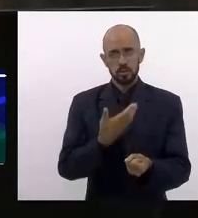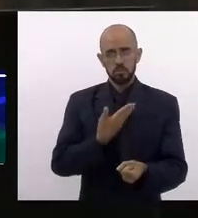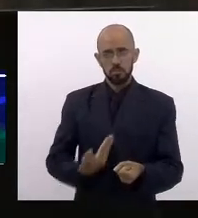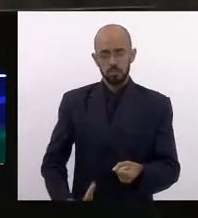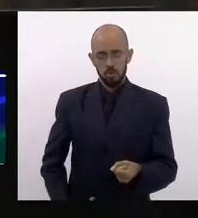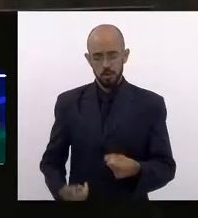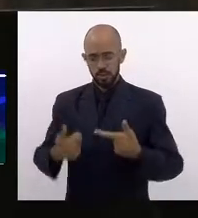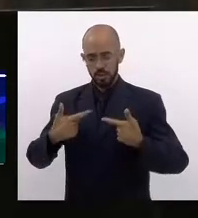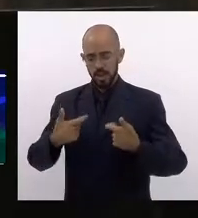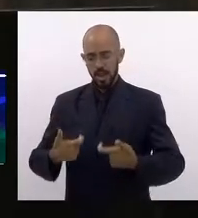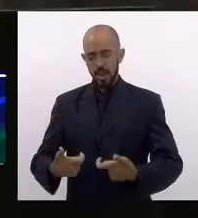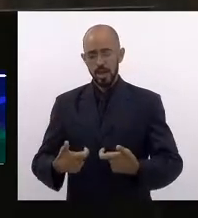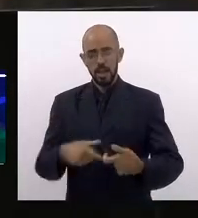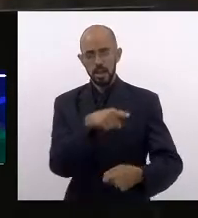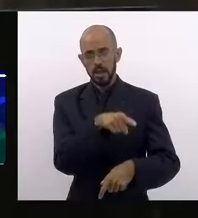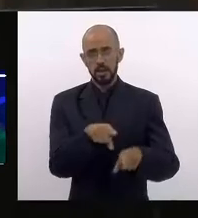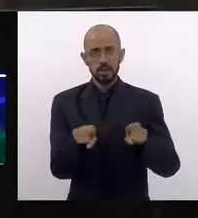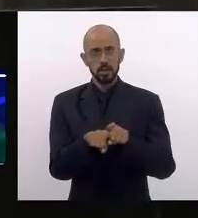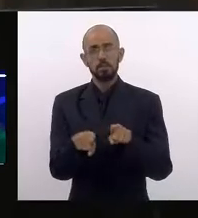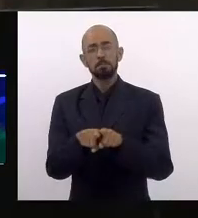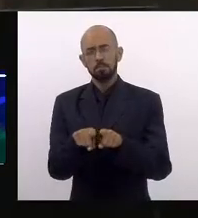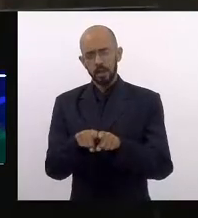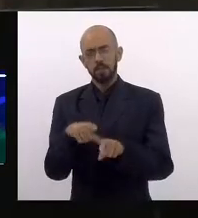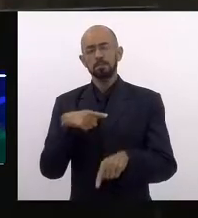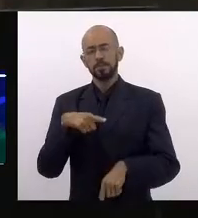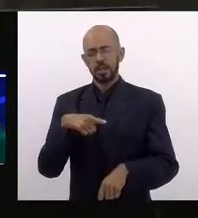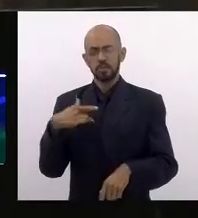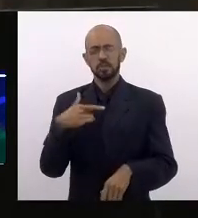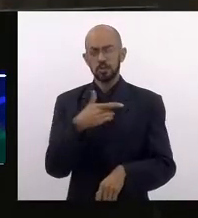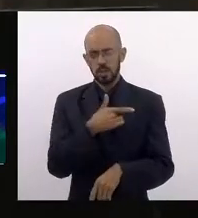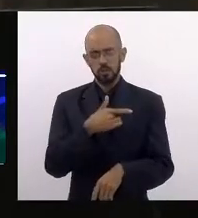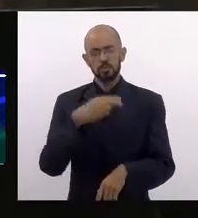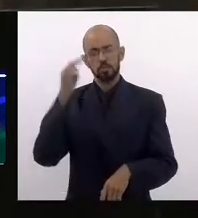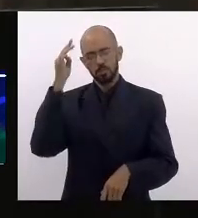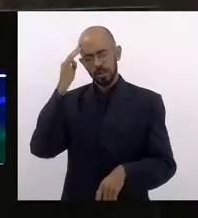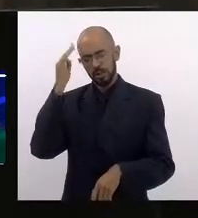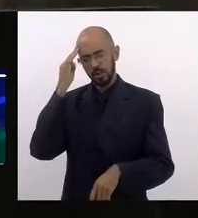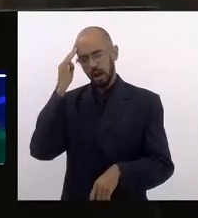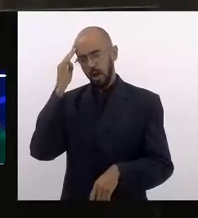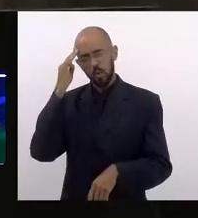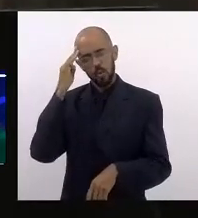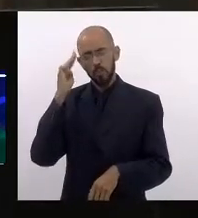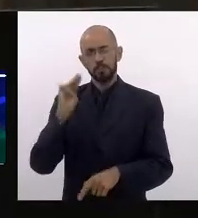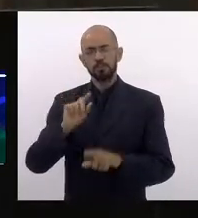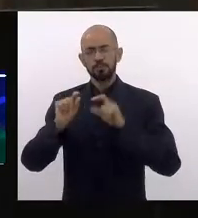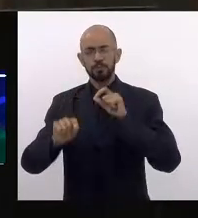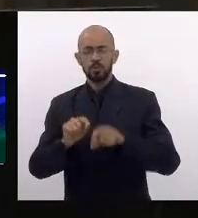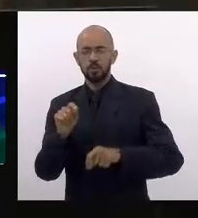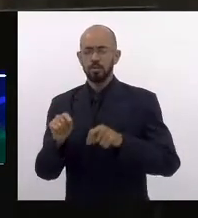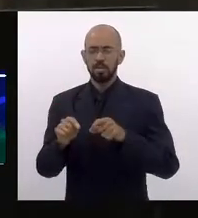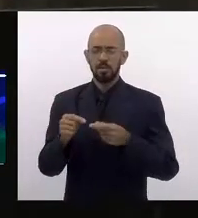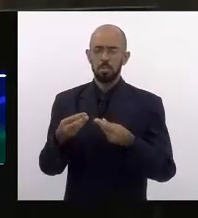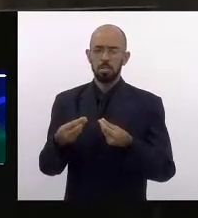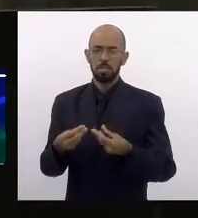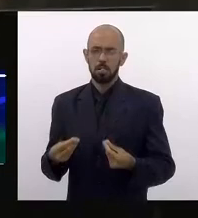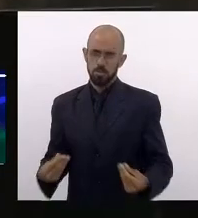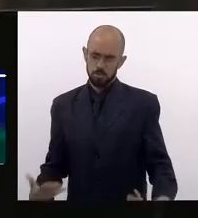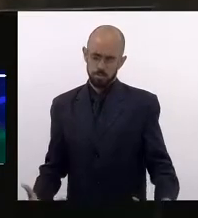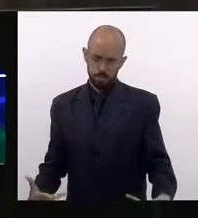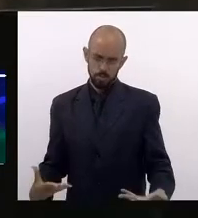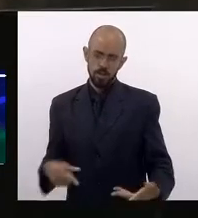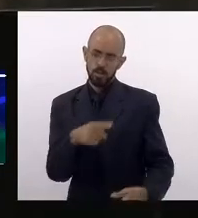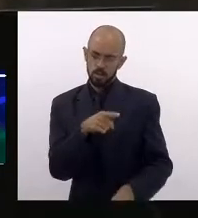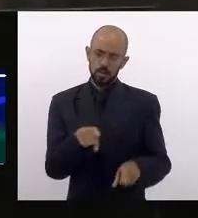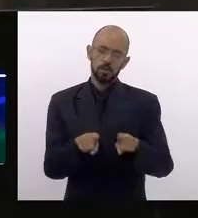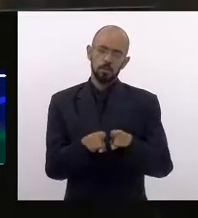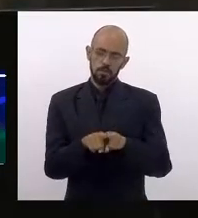guerra, ele também tem a sua saúde mental completamente em frangalhos. Ele também